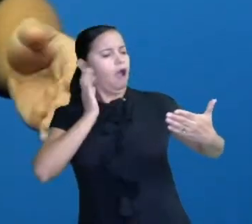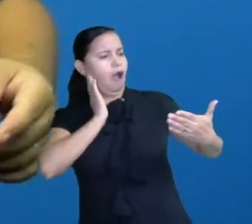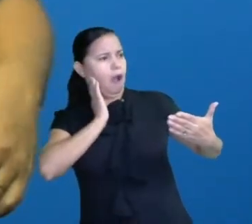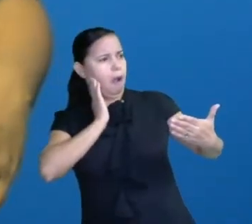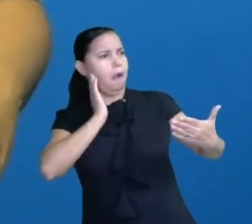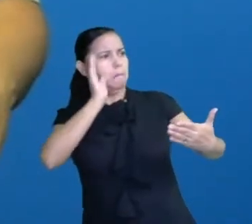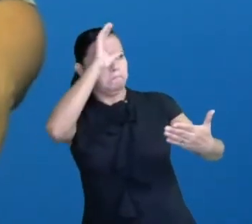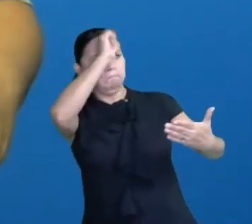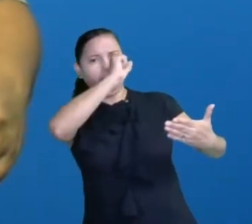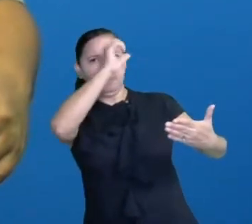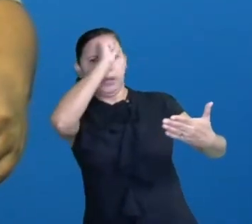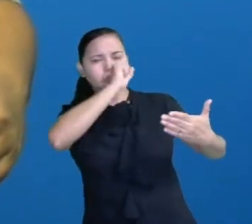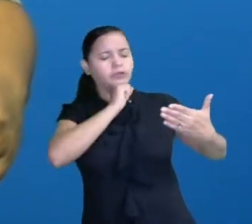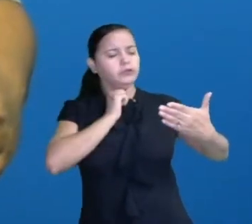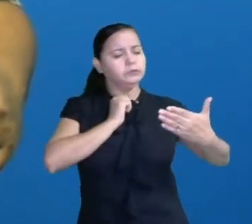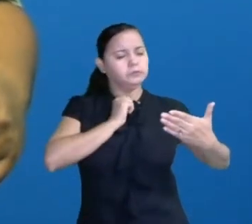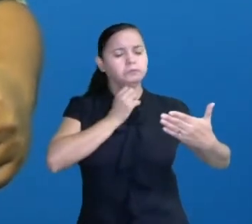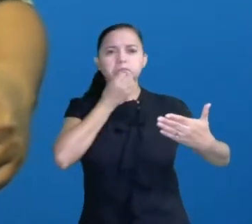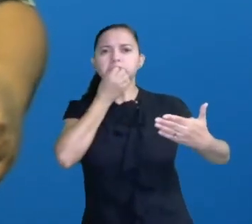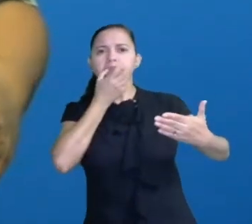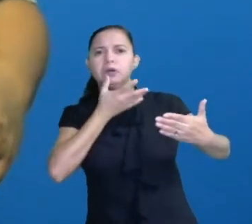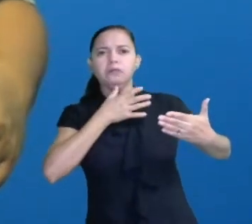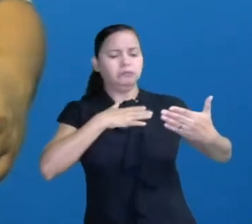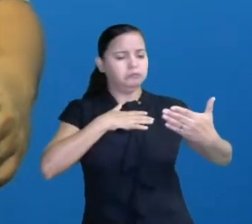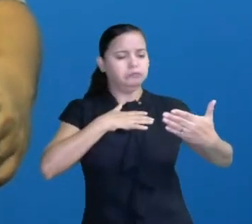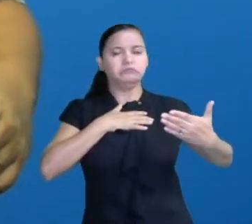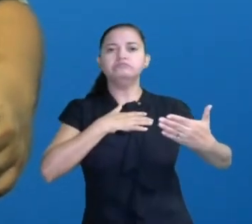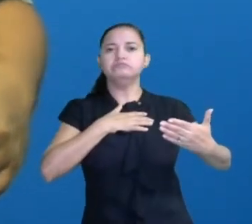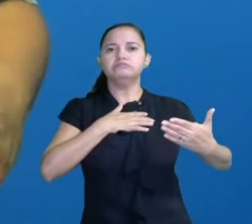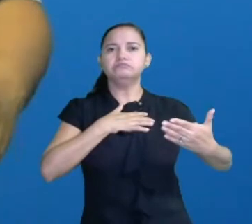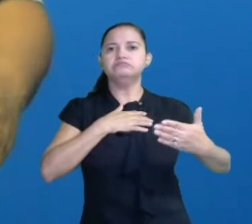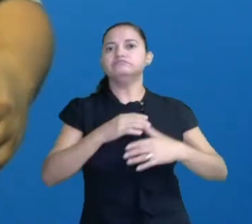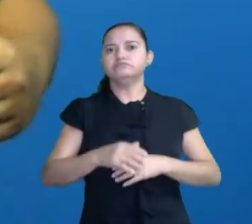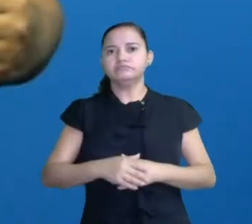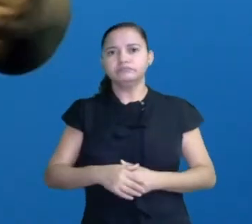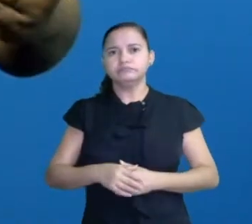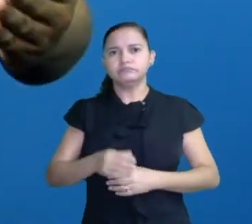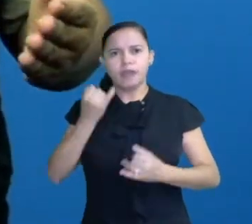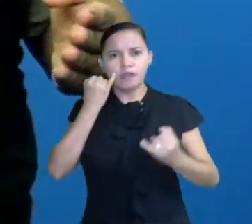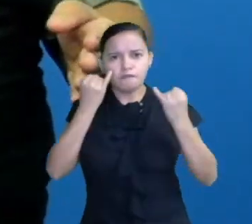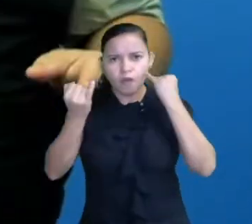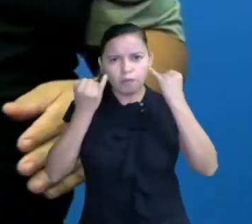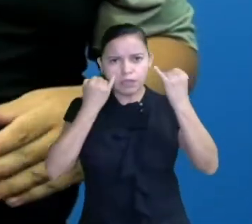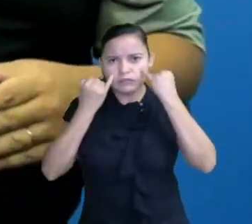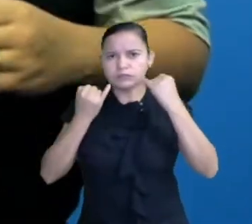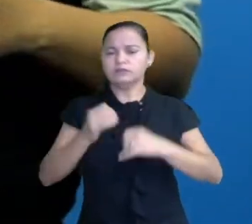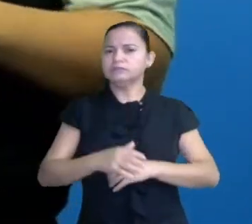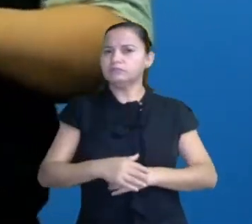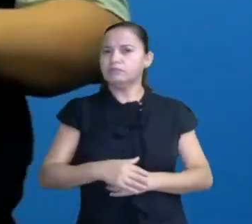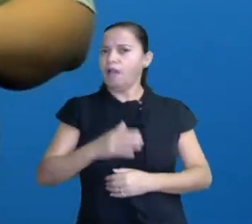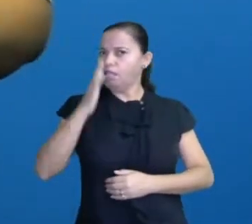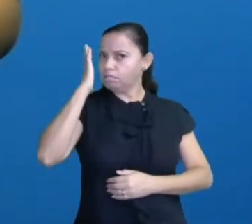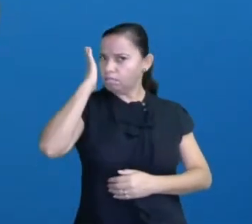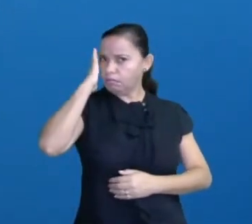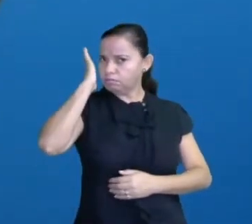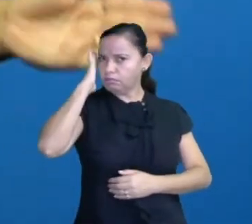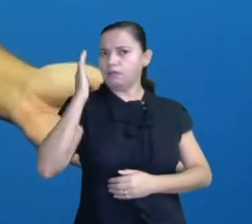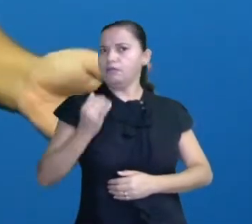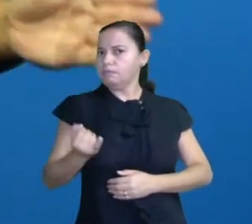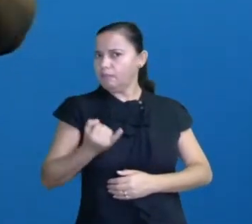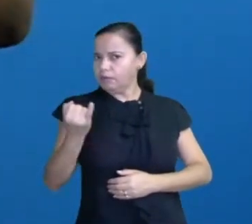autor. Mas vamos trabalhar a informação, que é muito importante a gente entender